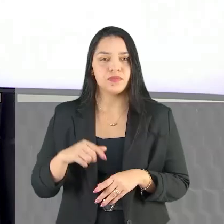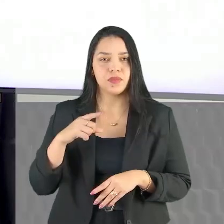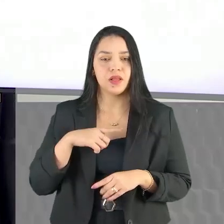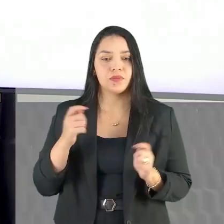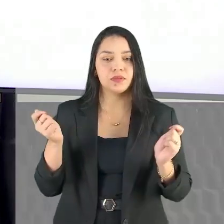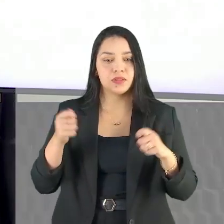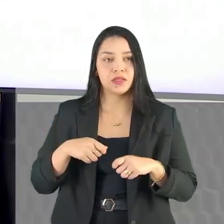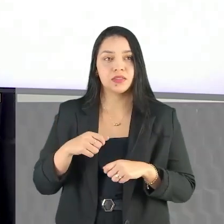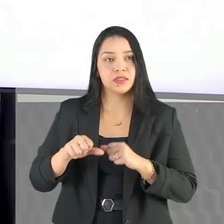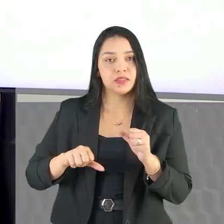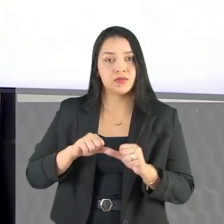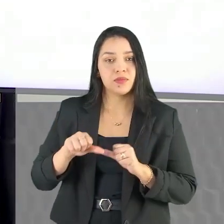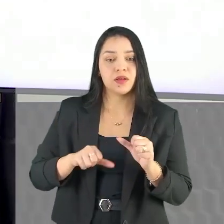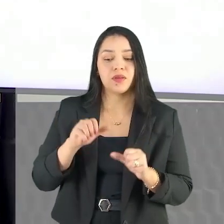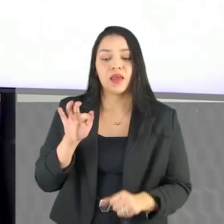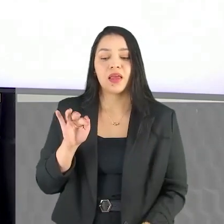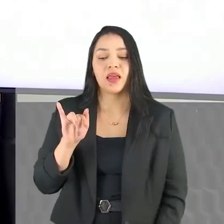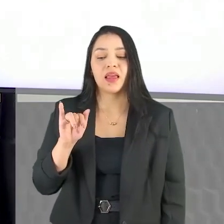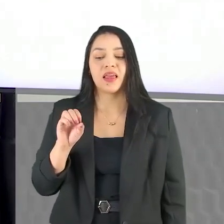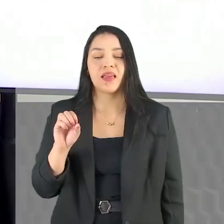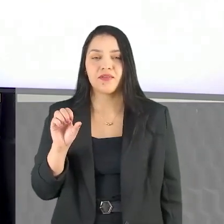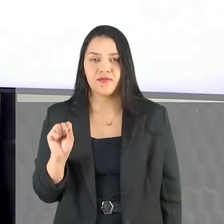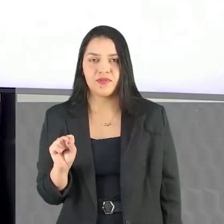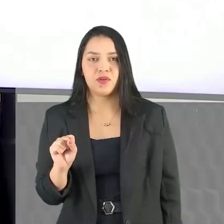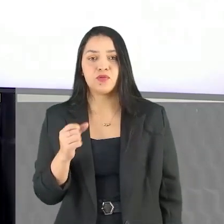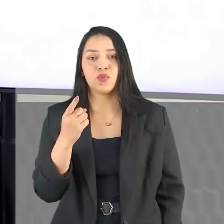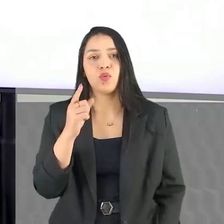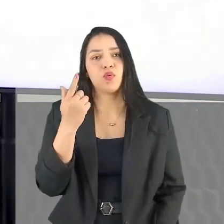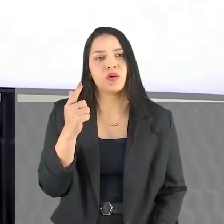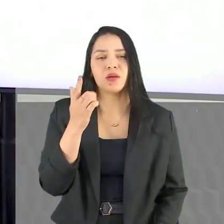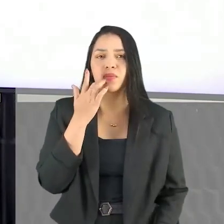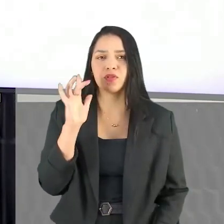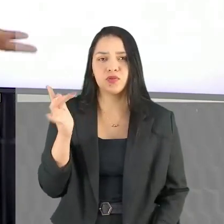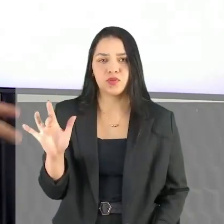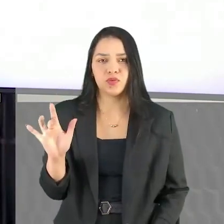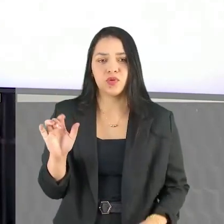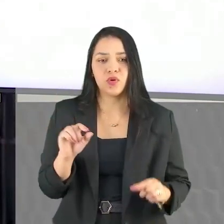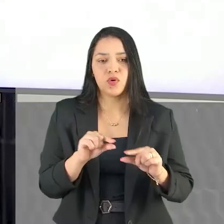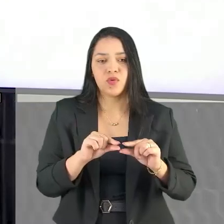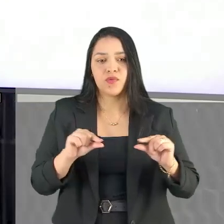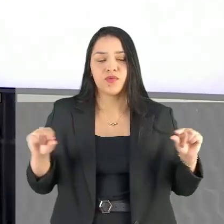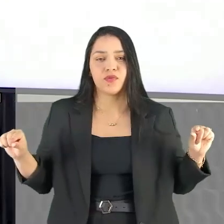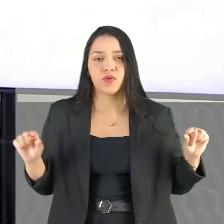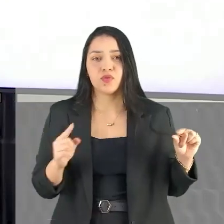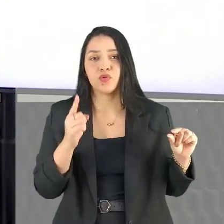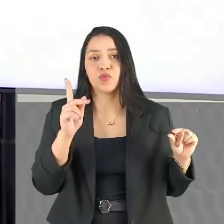têm a capacidade de serem transformados em fios. 1 grama de ouro forma um fio de 1 quilômetro. Então, assim,